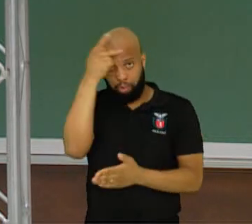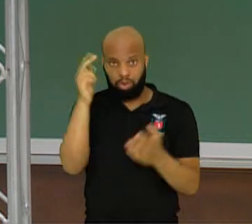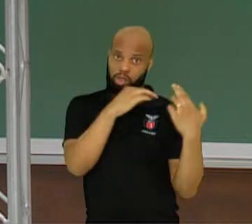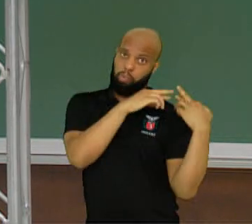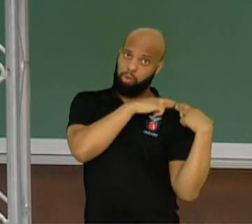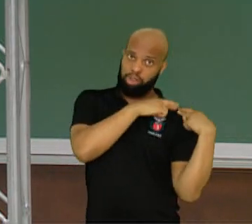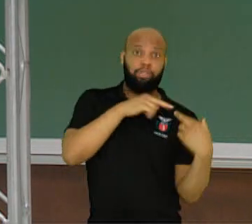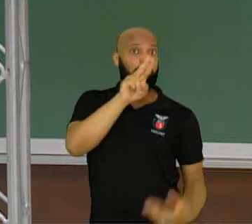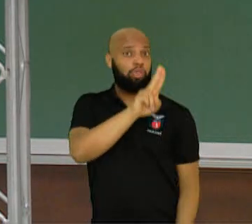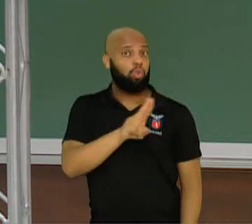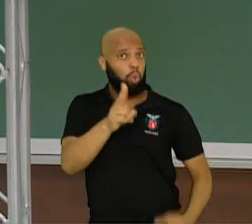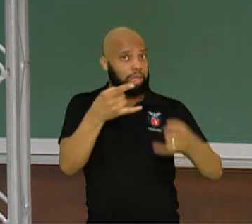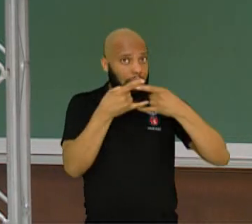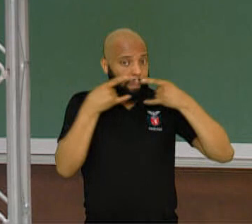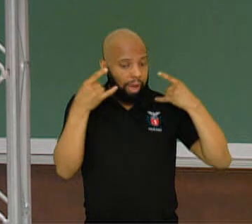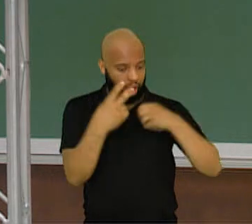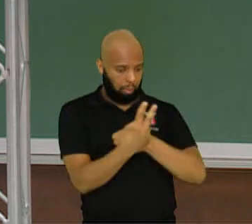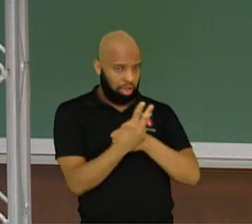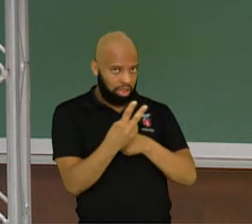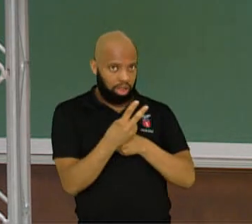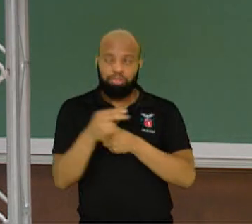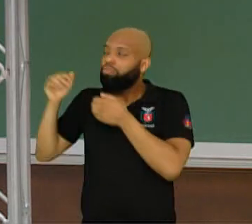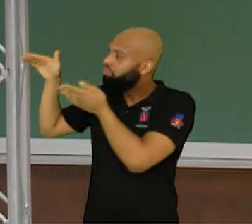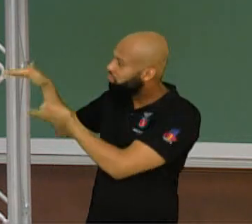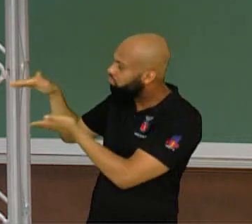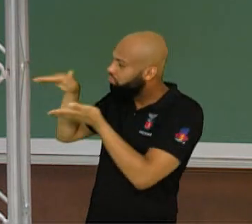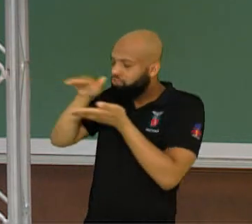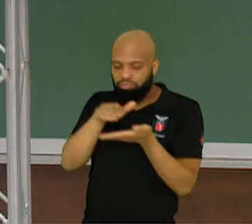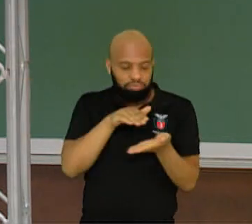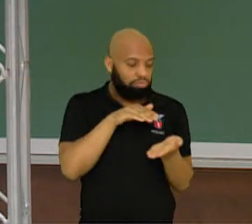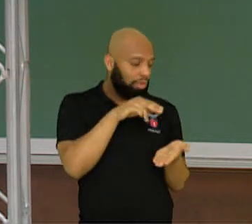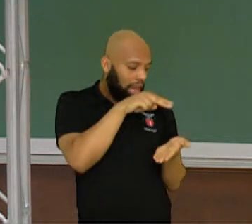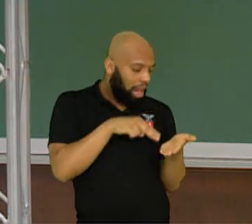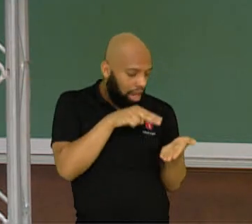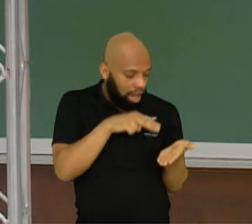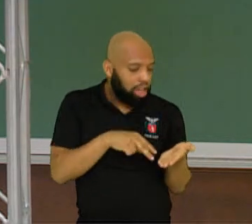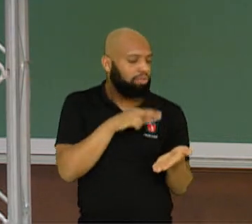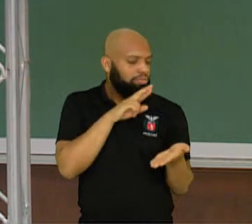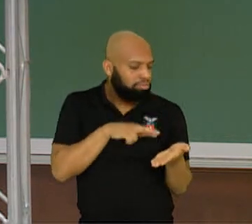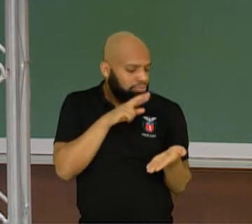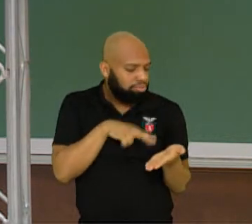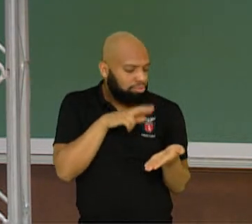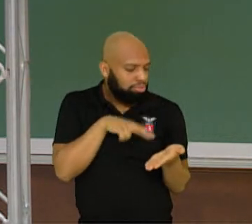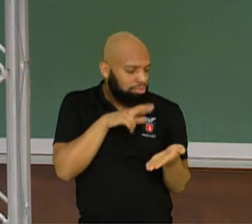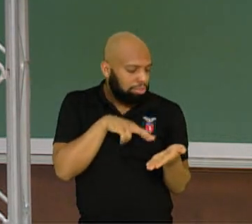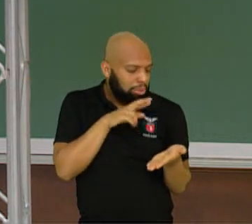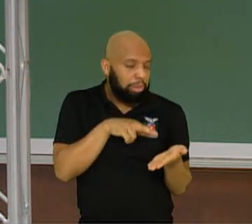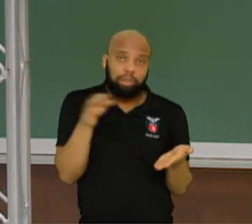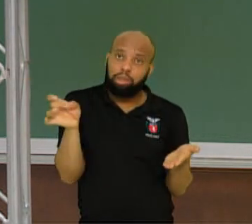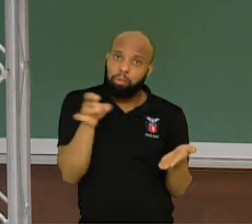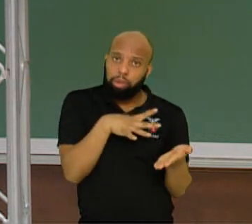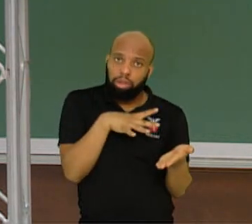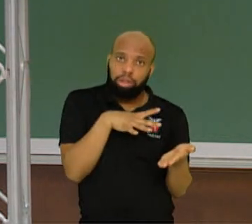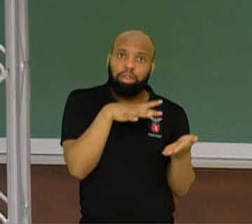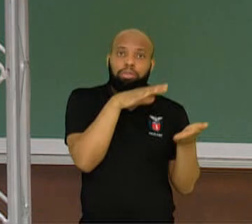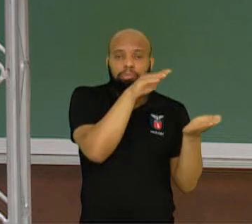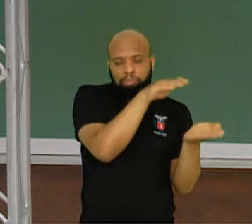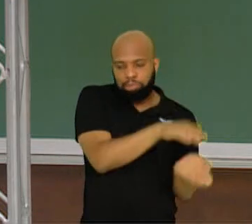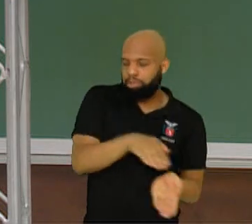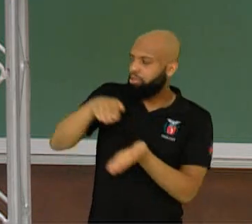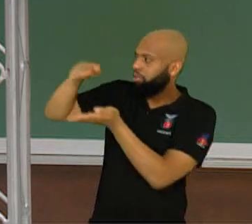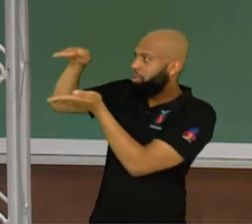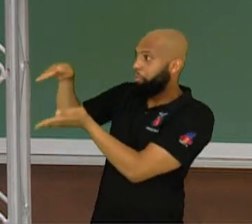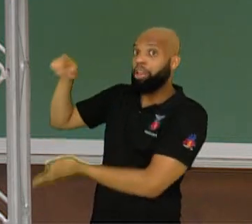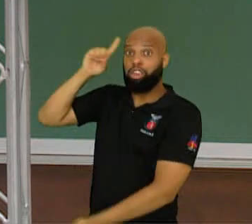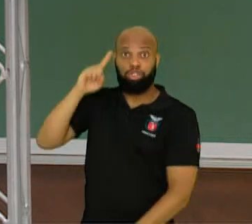utilizando máscara, pegue este material, faça a leitura, faça seus estudos, responda as questões